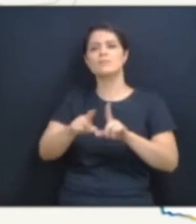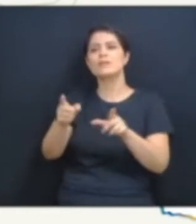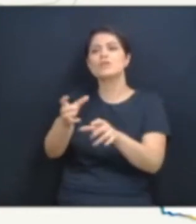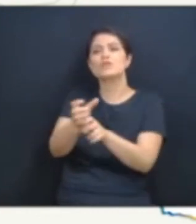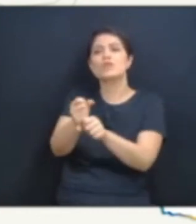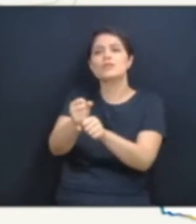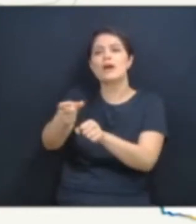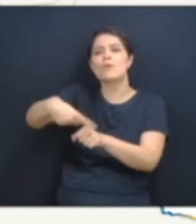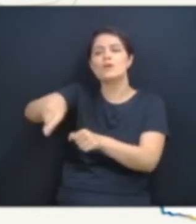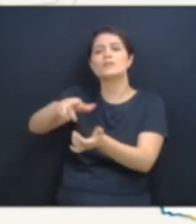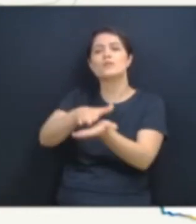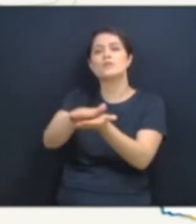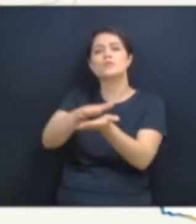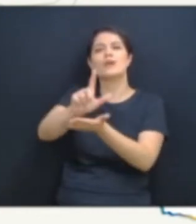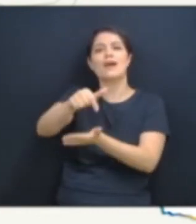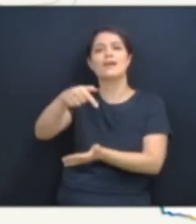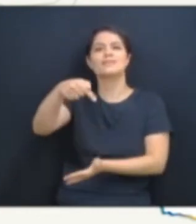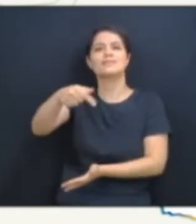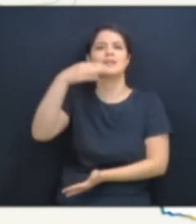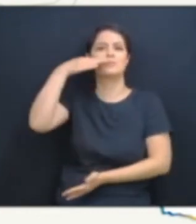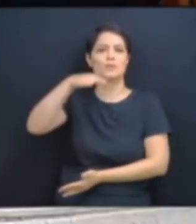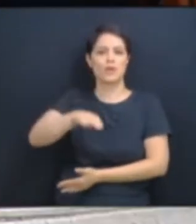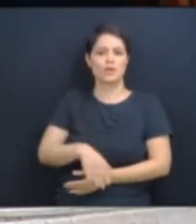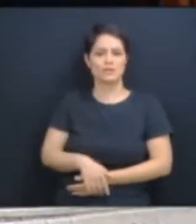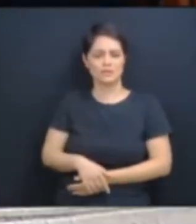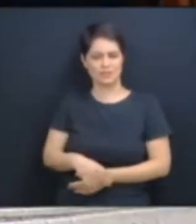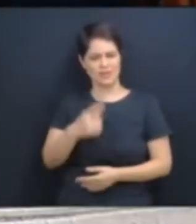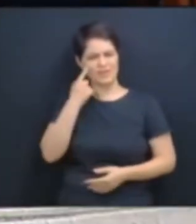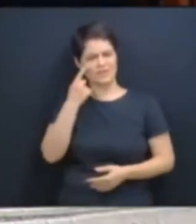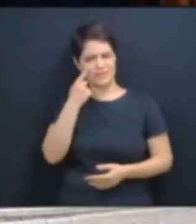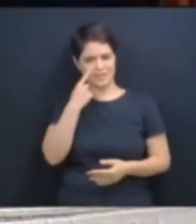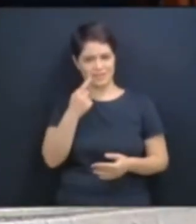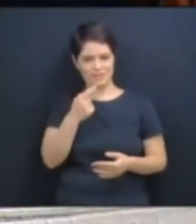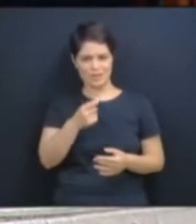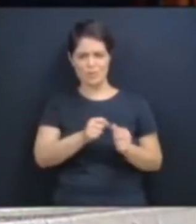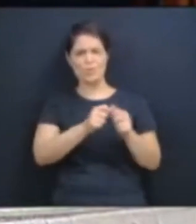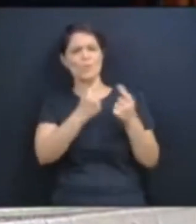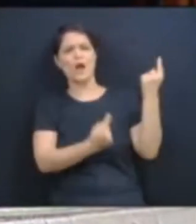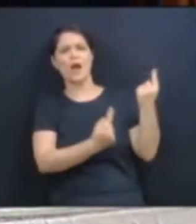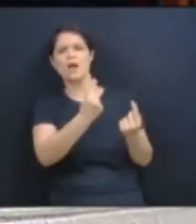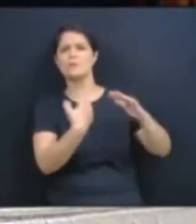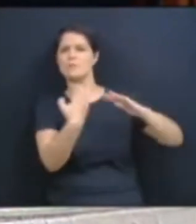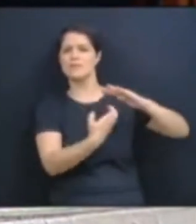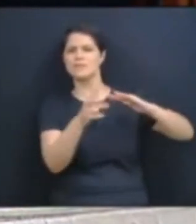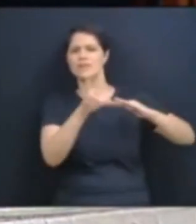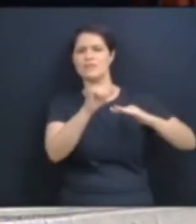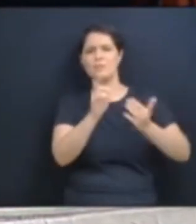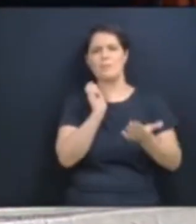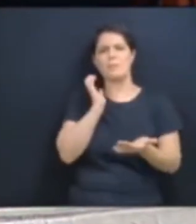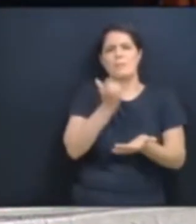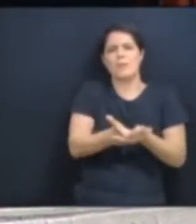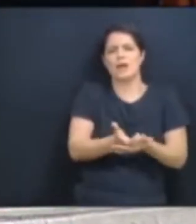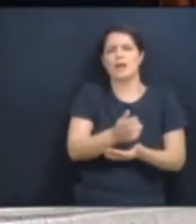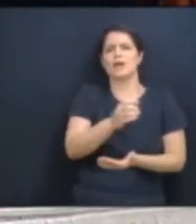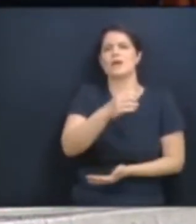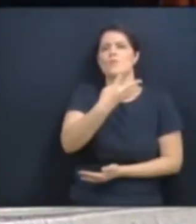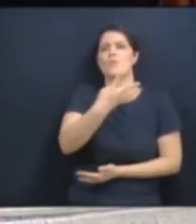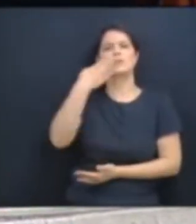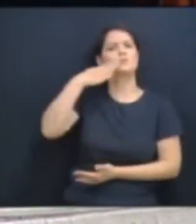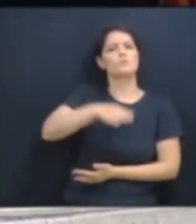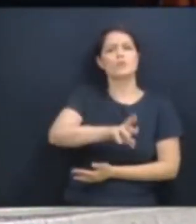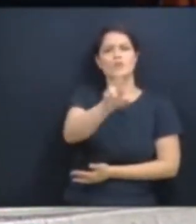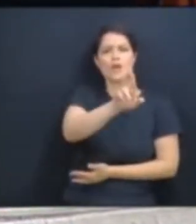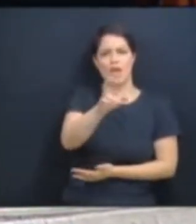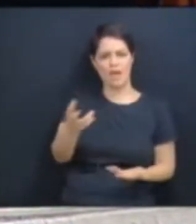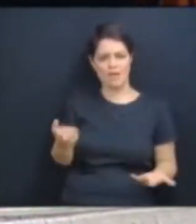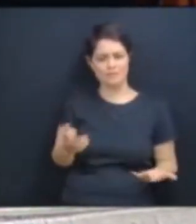4 bilhões e nós não vamos ter tarifa de desconto de 50% em hipótese alguma. Deus queira que eu esteja errado e pague